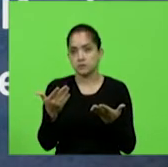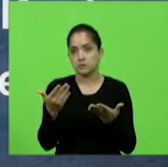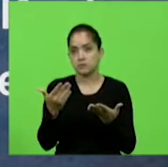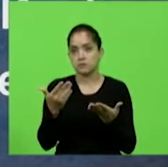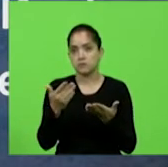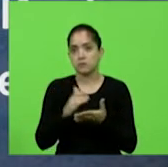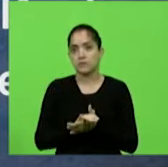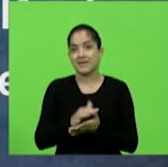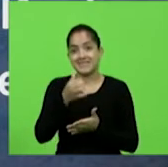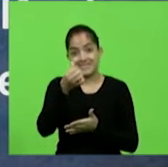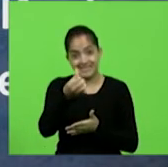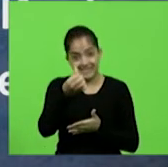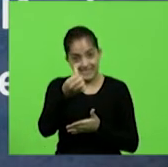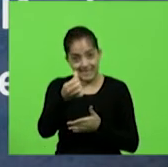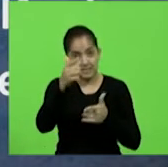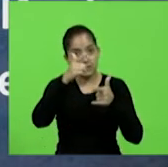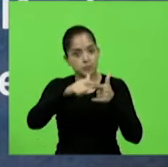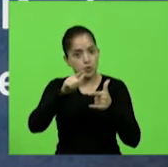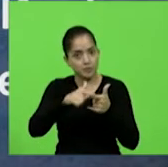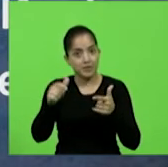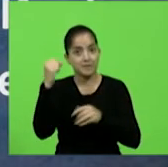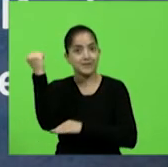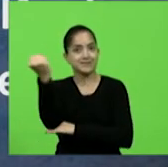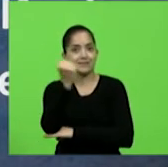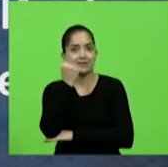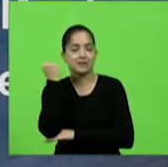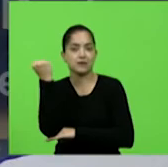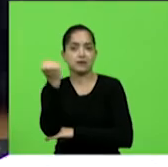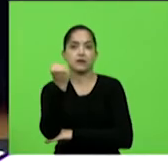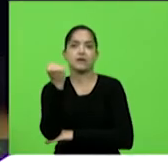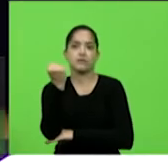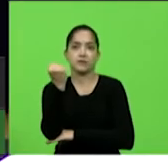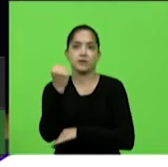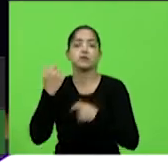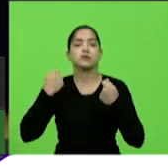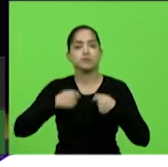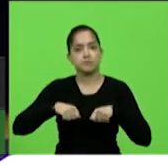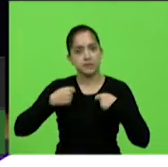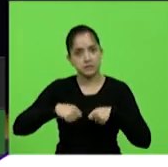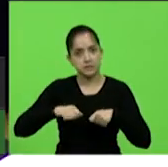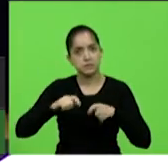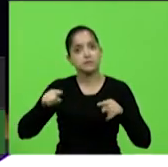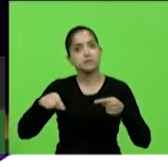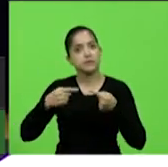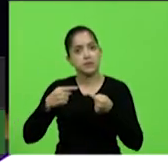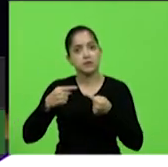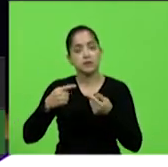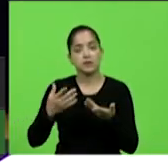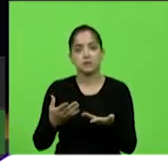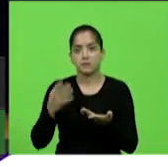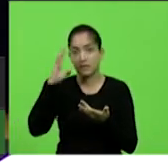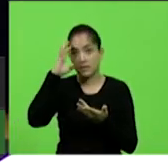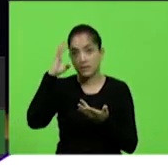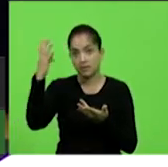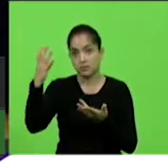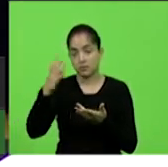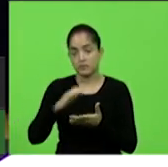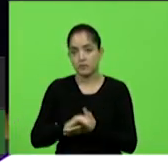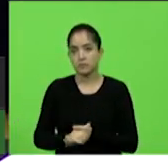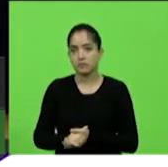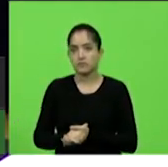6 problemas gravíssimos que o governo do estado de Santa Catarina tem que enfrentar. A imagem 1, por